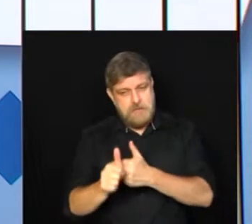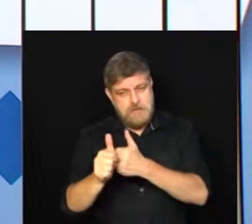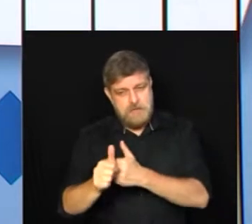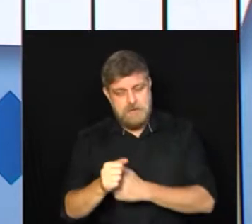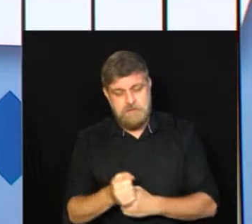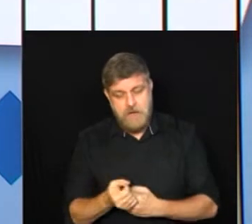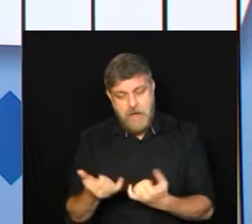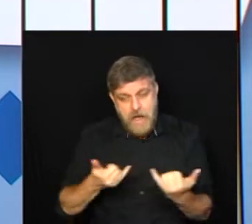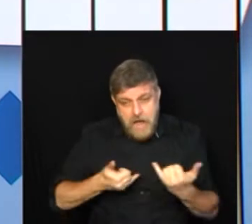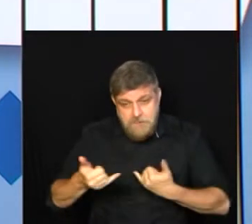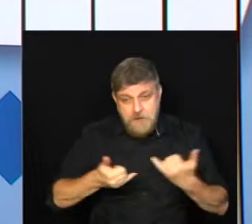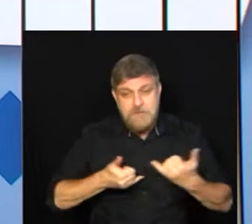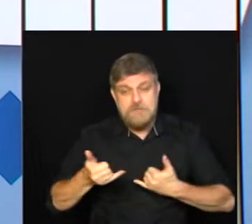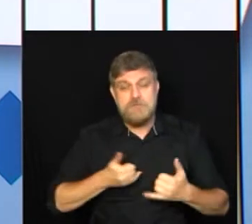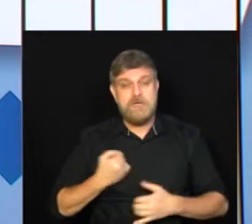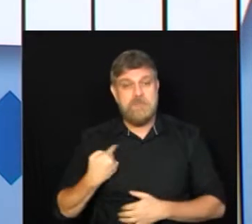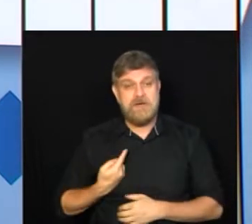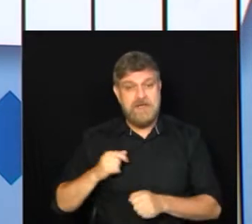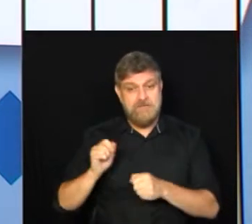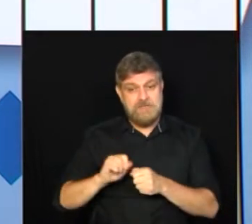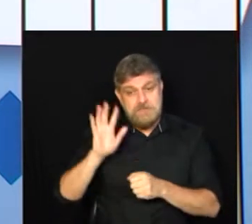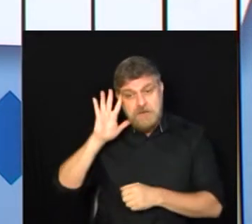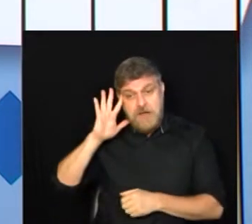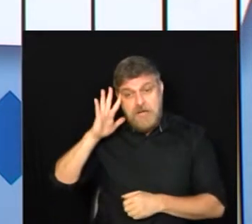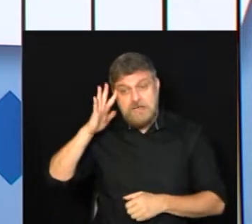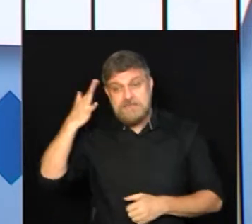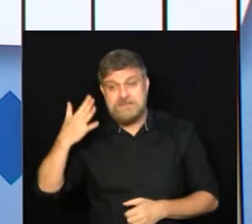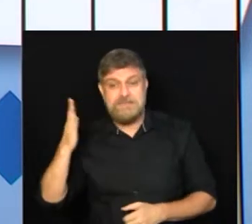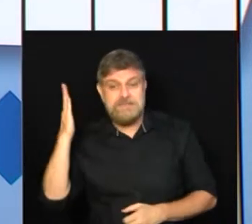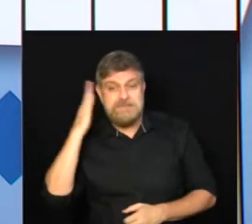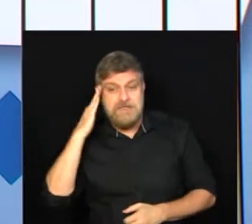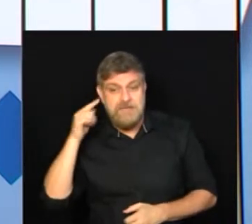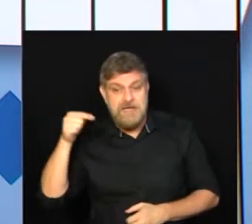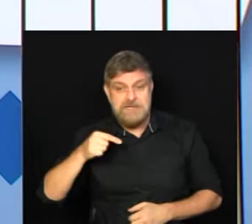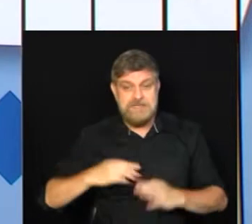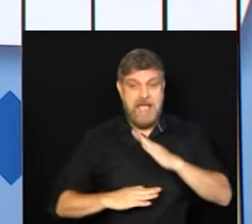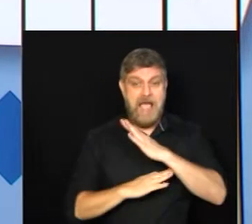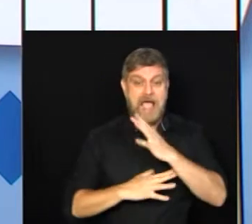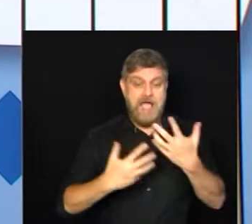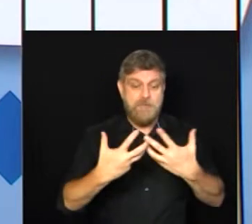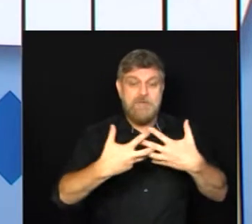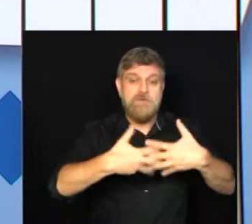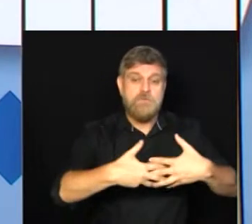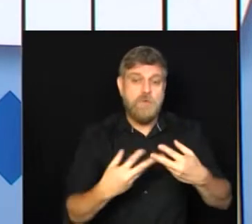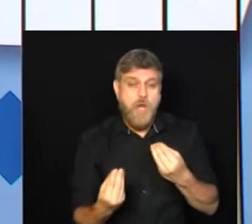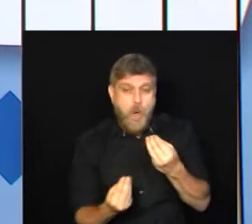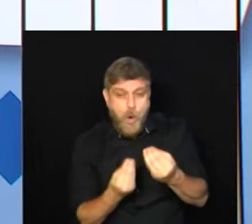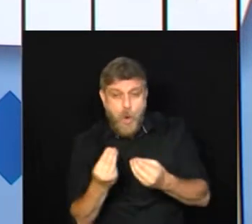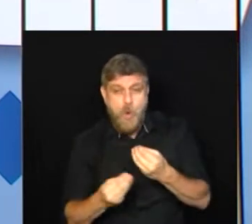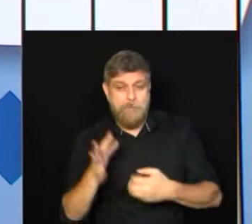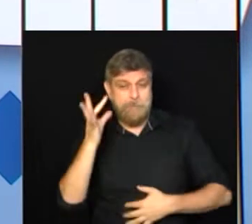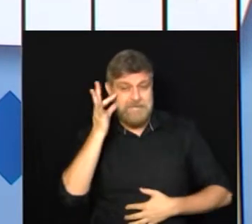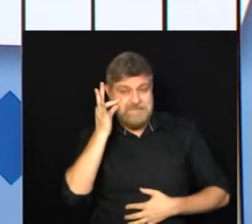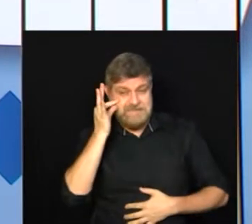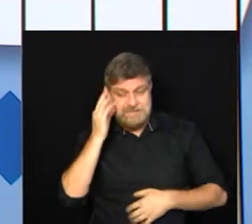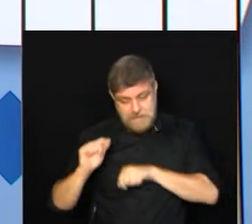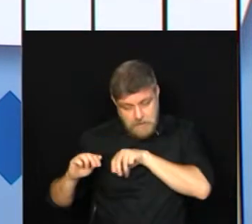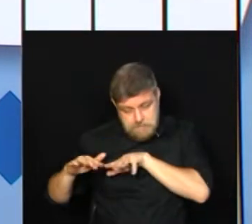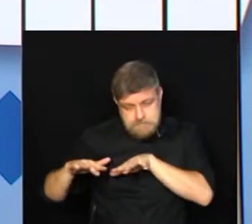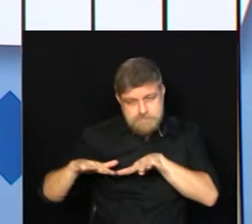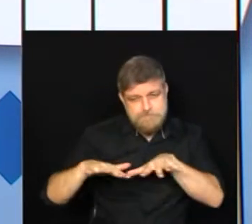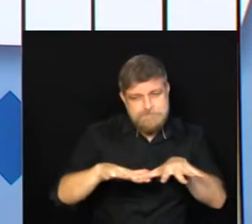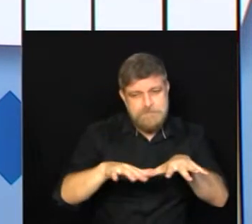dados para, inclusive, fazer decisões em relação ao funcionamento da casa, a abertura para o